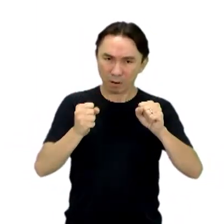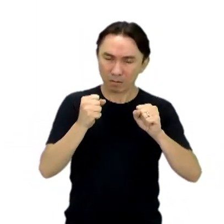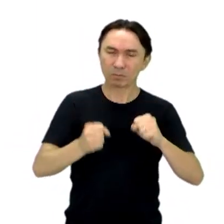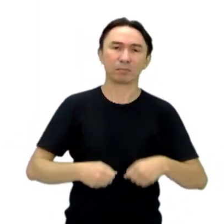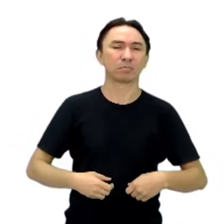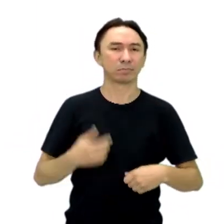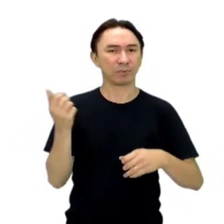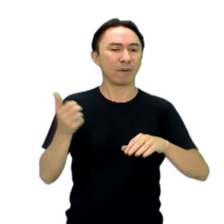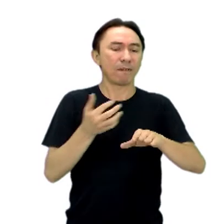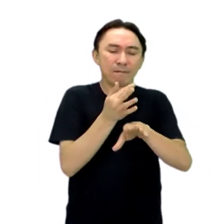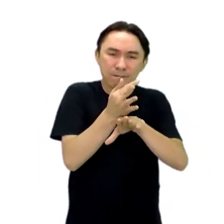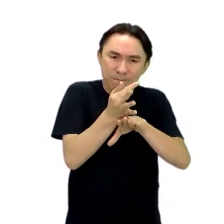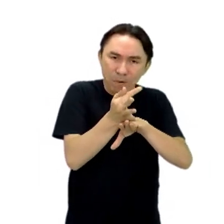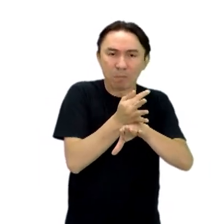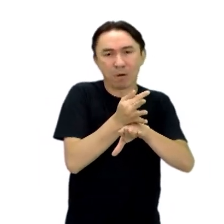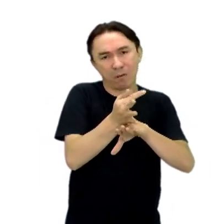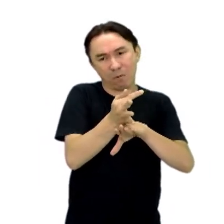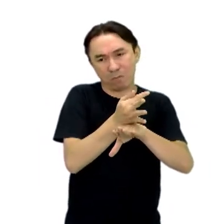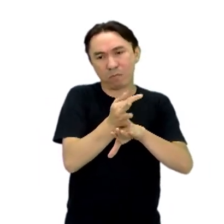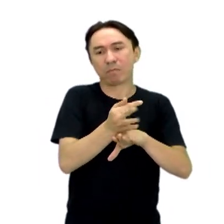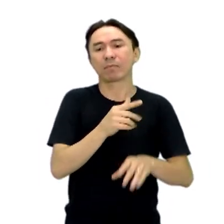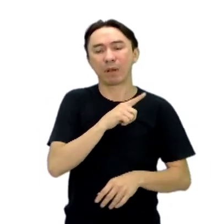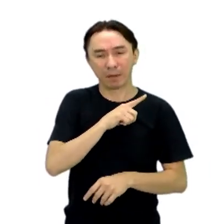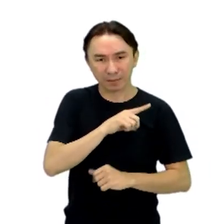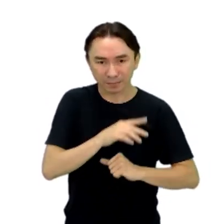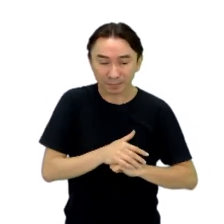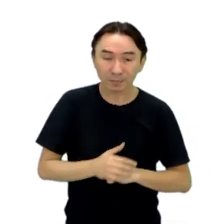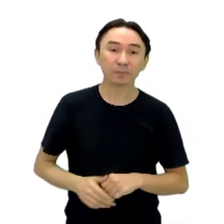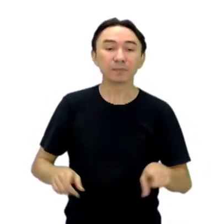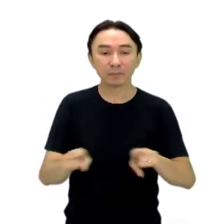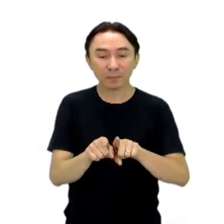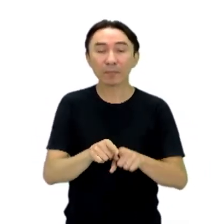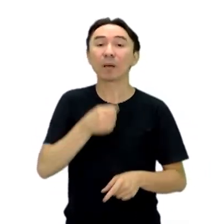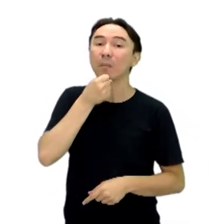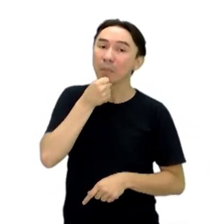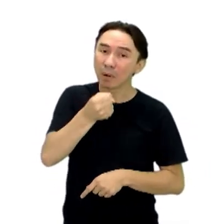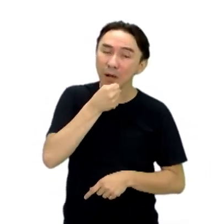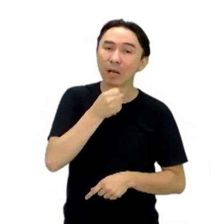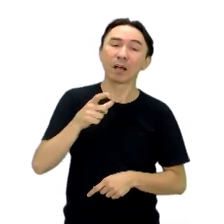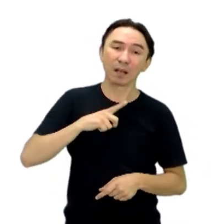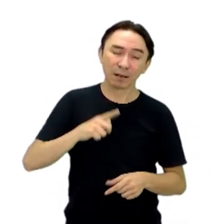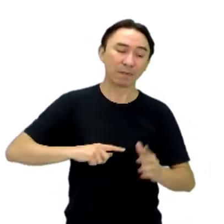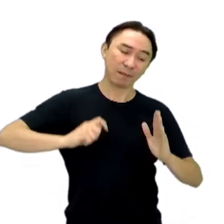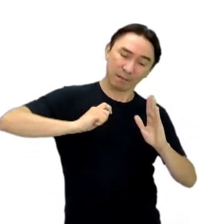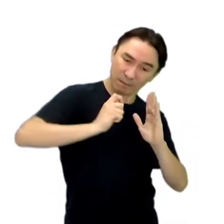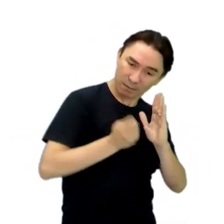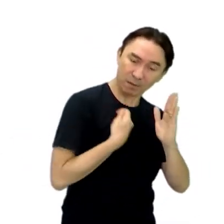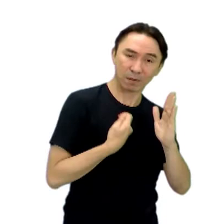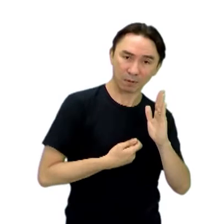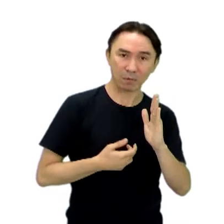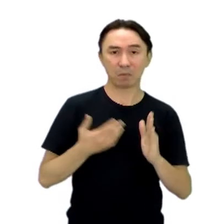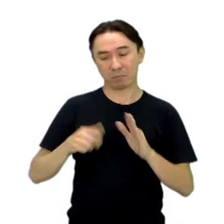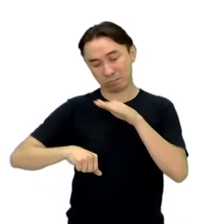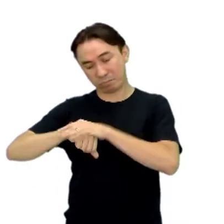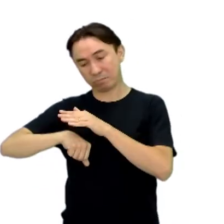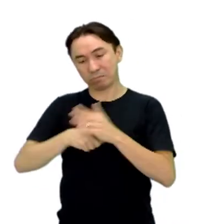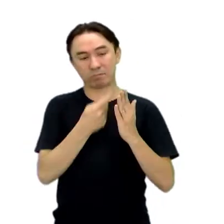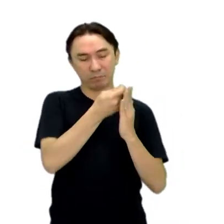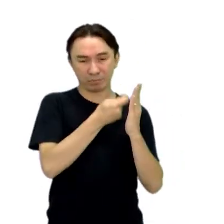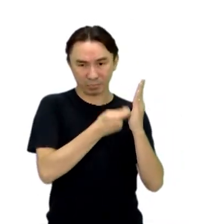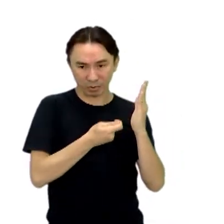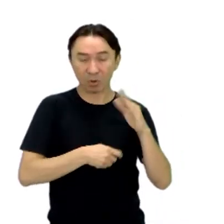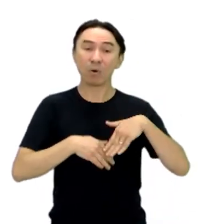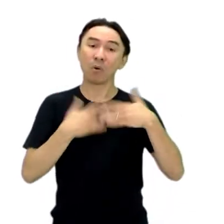uma linguagem mais cuidada. As reportagens normalmente também são assinadas, ou pelo jornalista que a escreveu, ou pelo veículo de comunicação